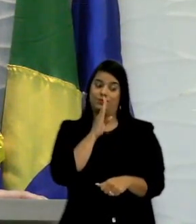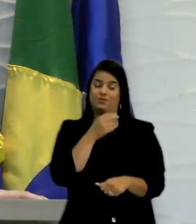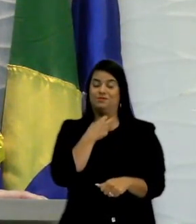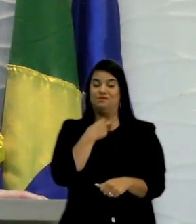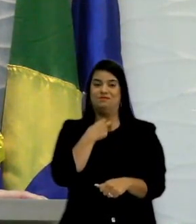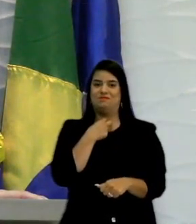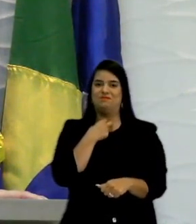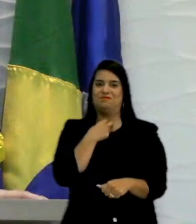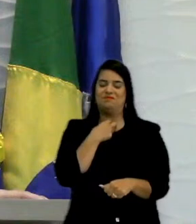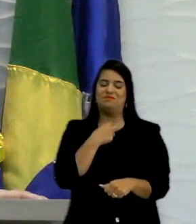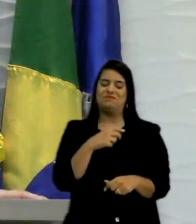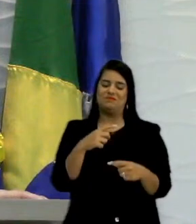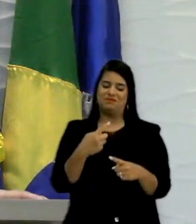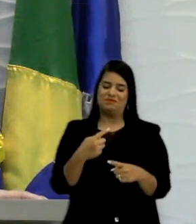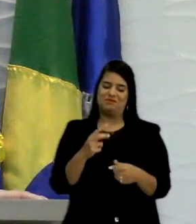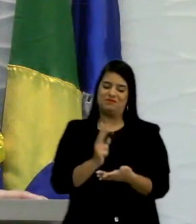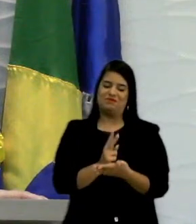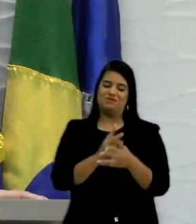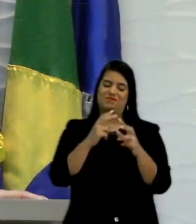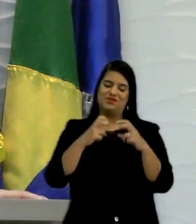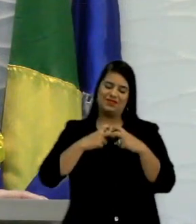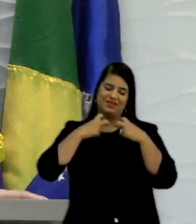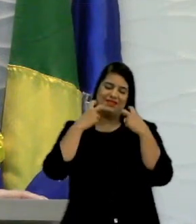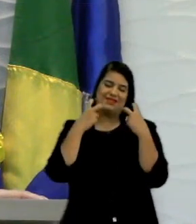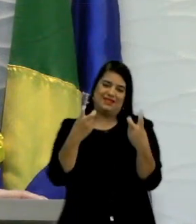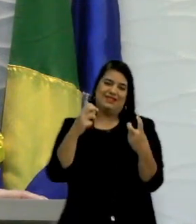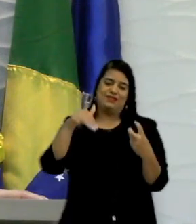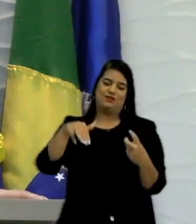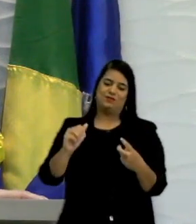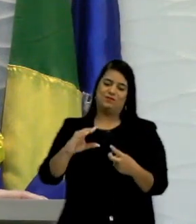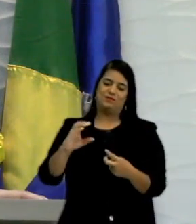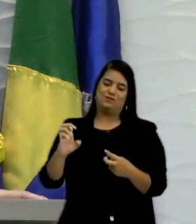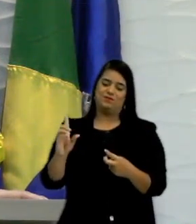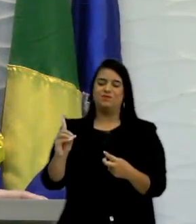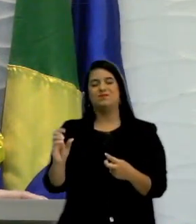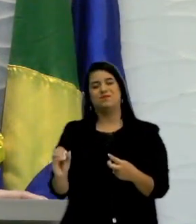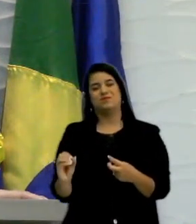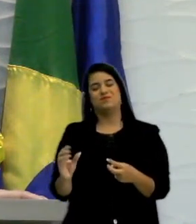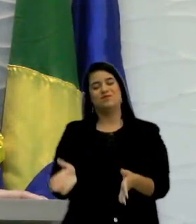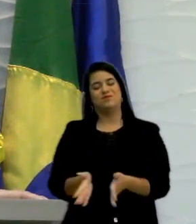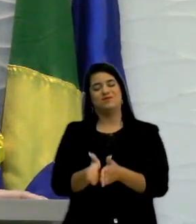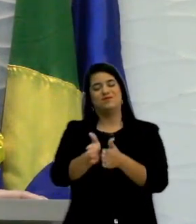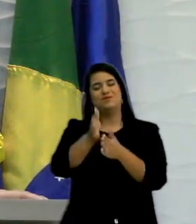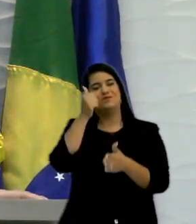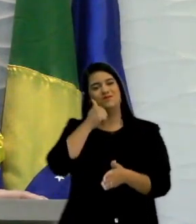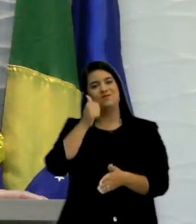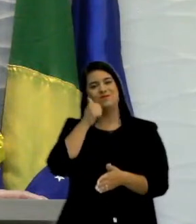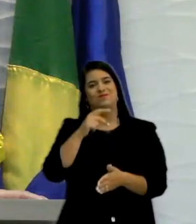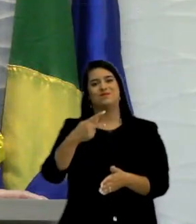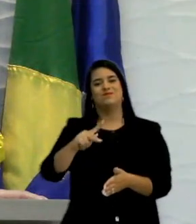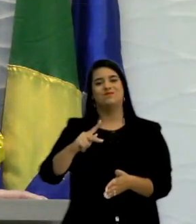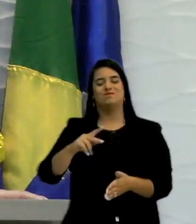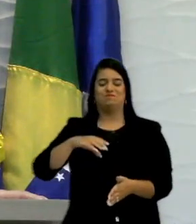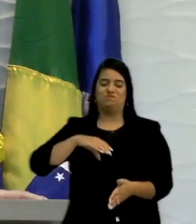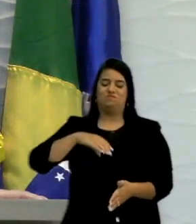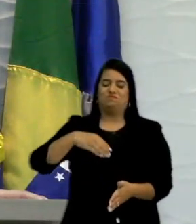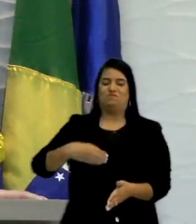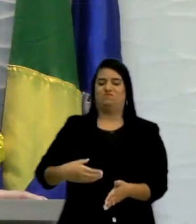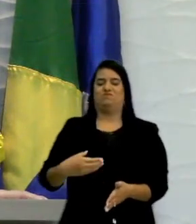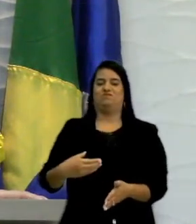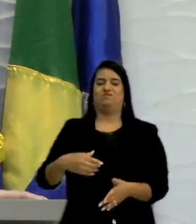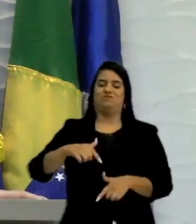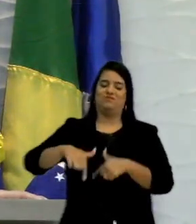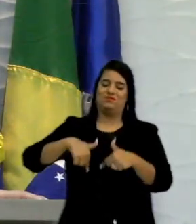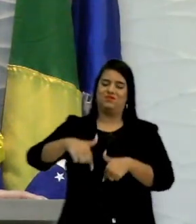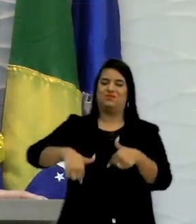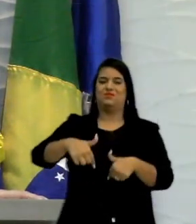se calar e está sempre aí, colocando a dona Macedo em evidência. Então, lhe parabenizar, dona Macedo, por sua coragem, sua garra. Mesmo a gente